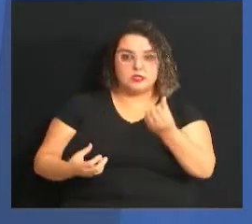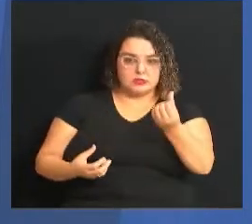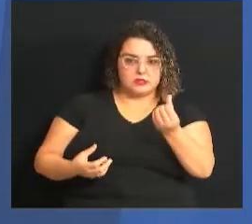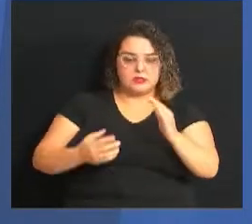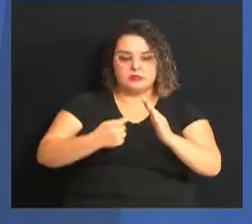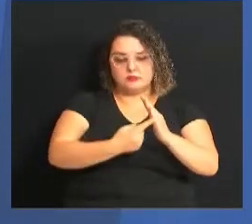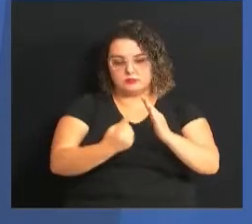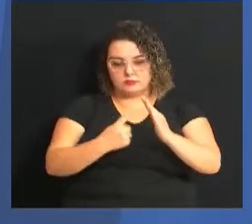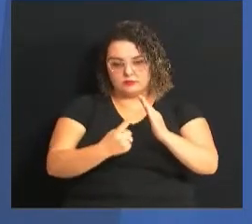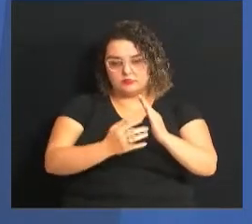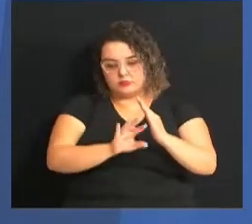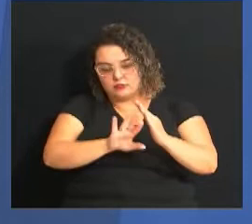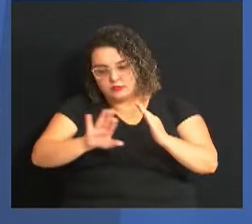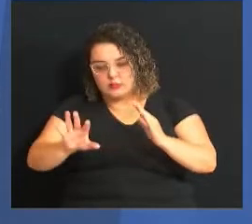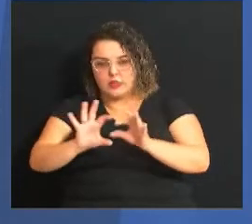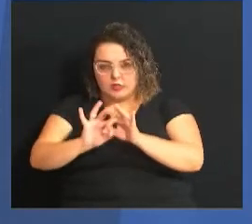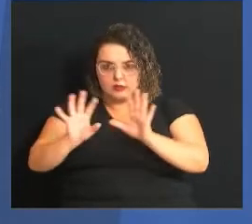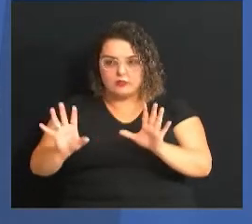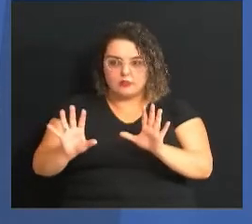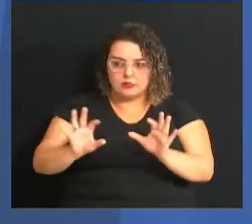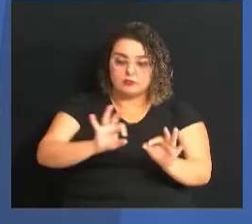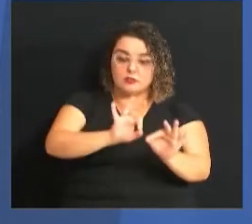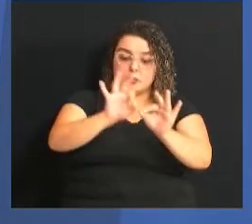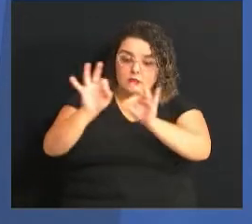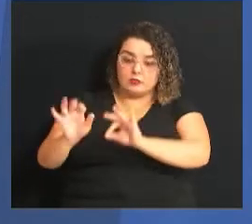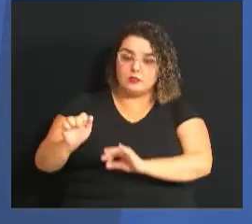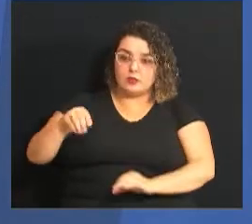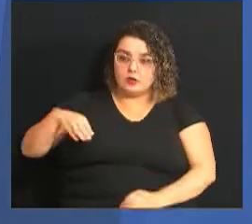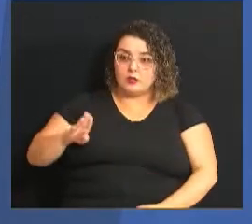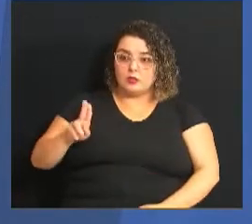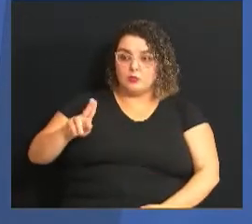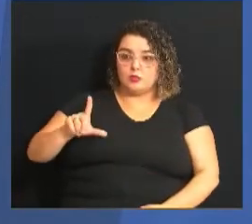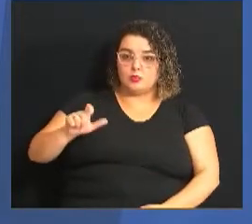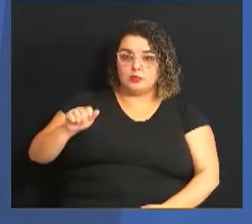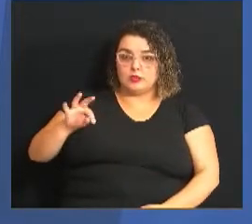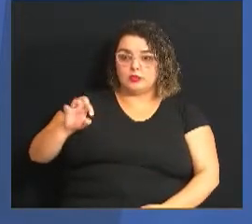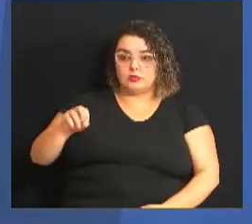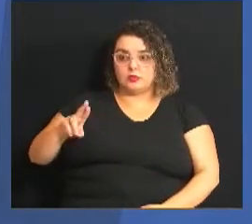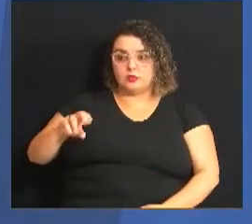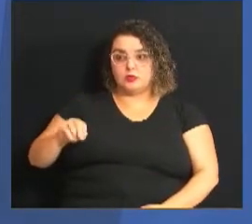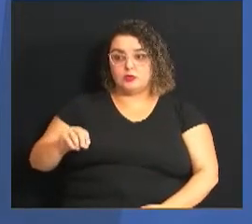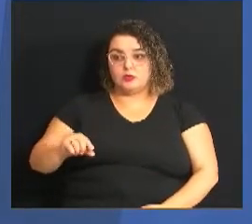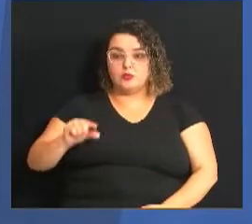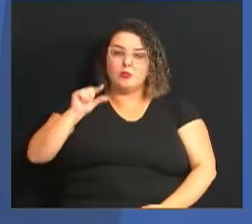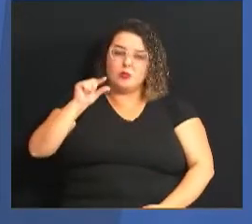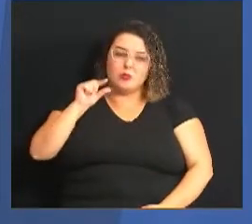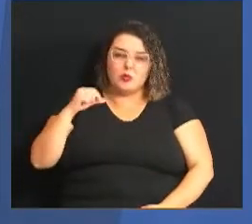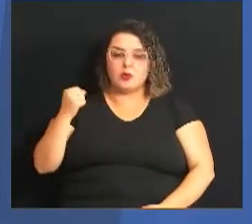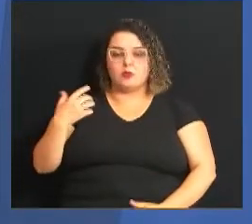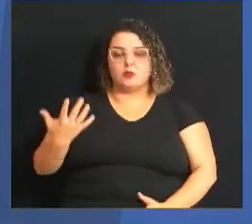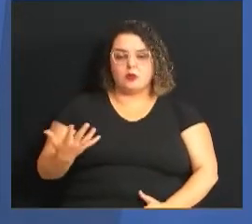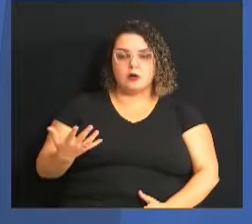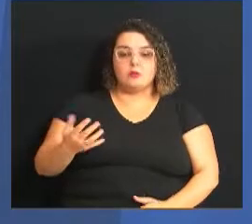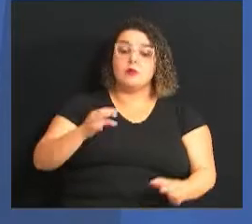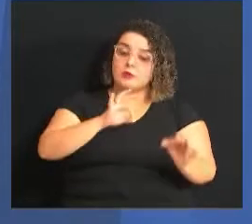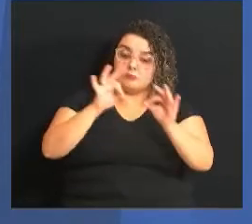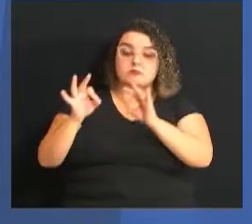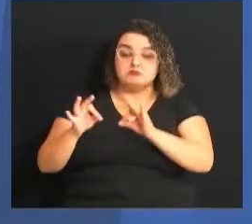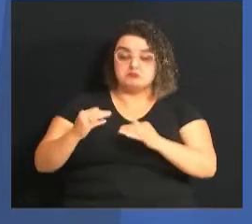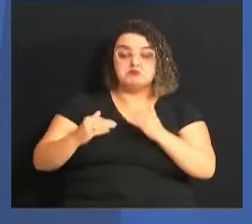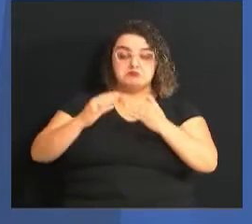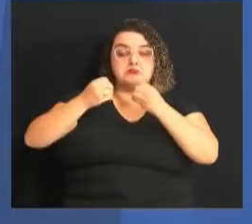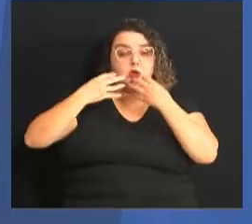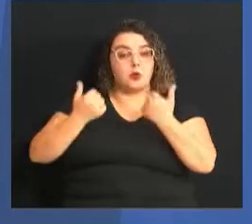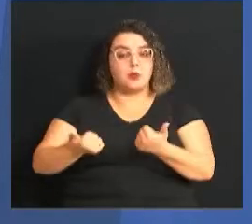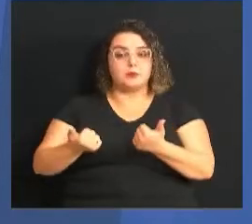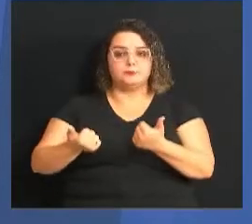demais contam com acompanhamento ambulatorial, sem gravidade e com boa evolução. O Departamento de Vigilância em Saúde aqui de